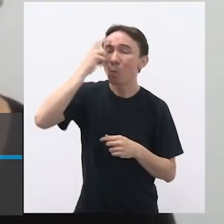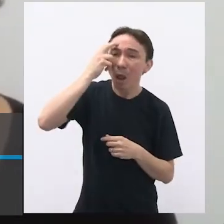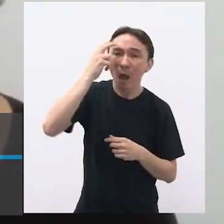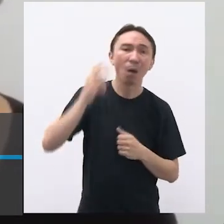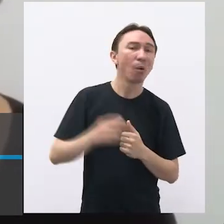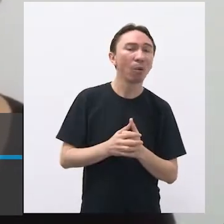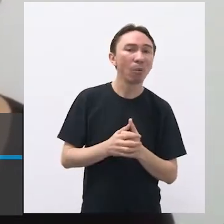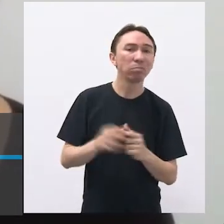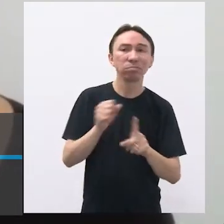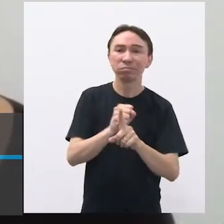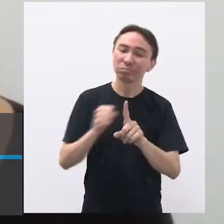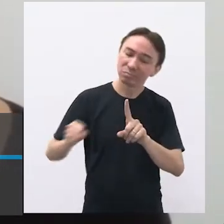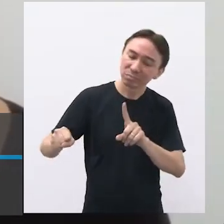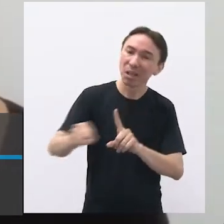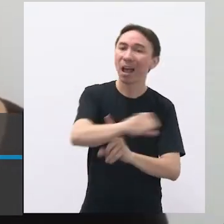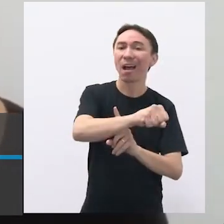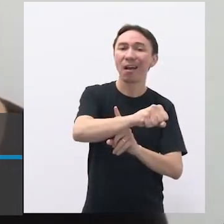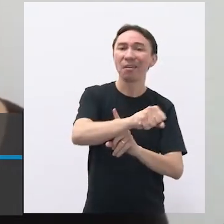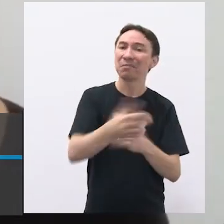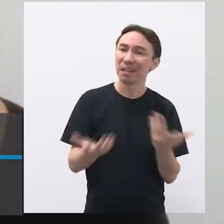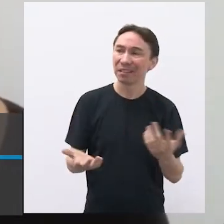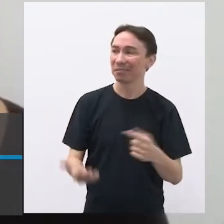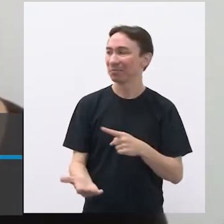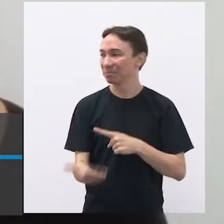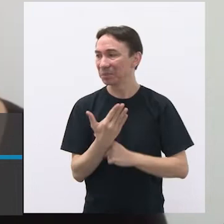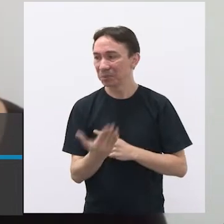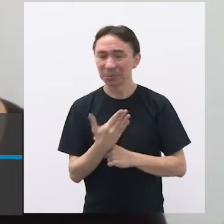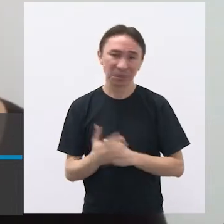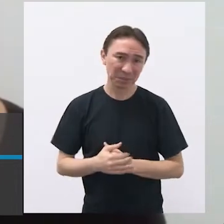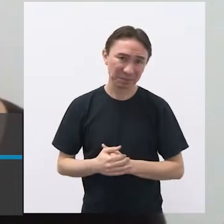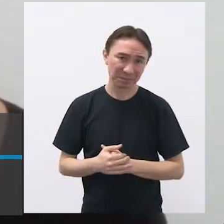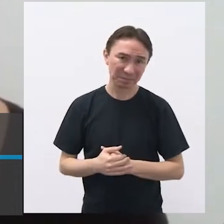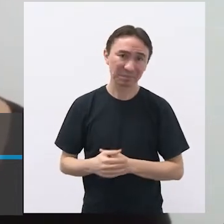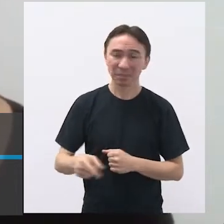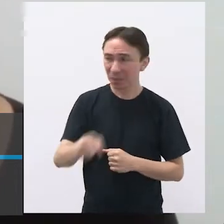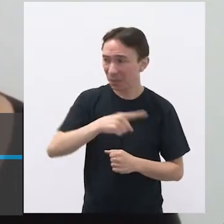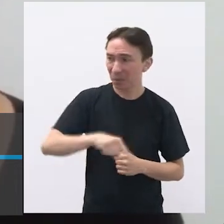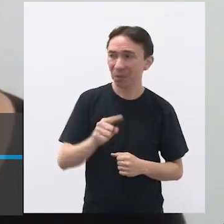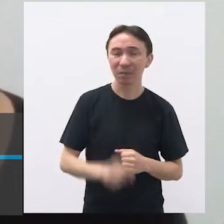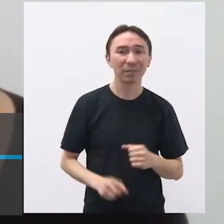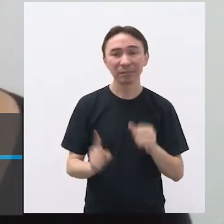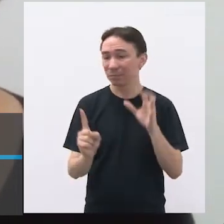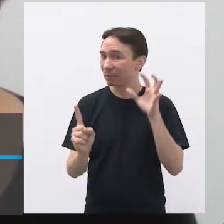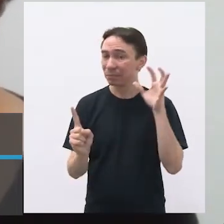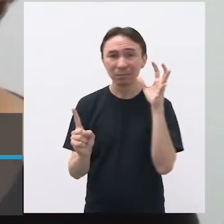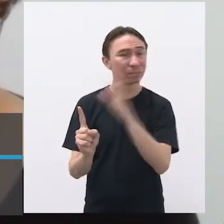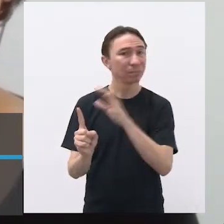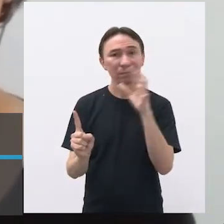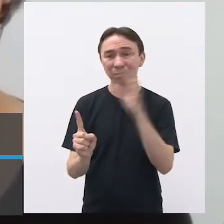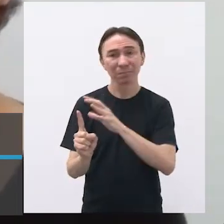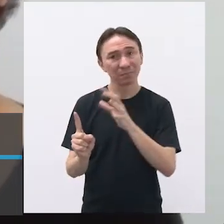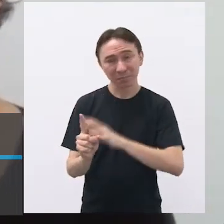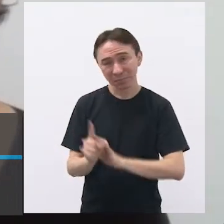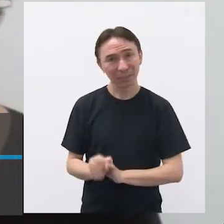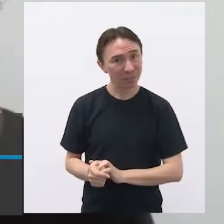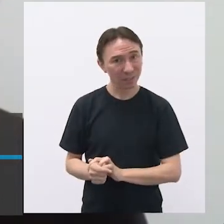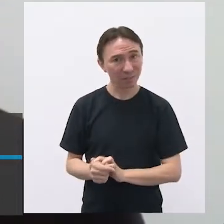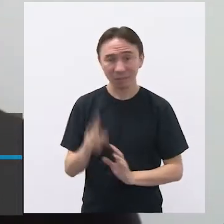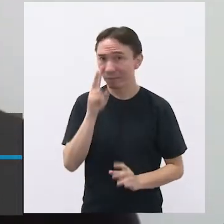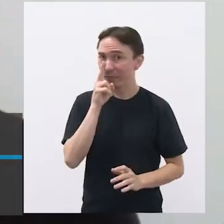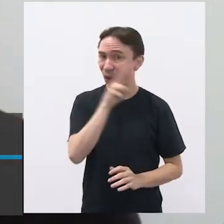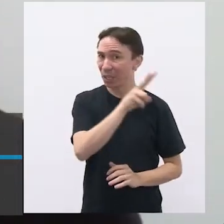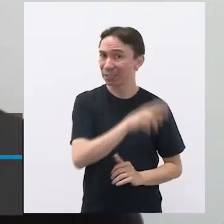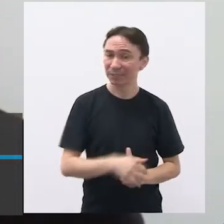social, e que tanto nos influencia, né? Nos influencia intensamente. E aí, nesse